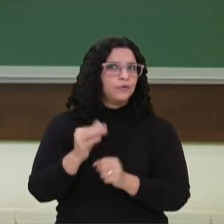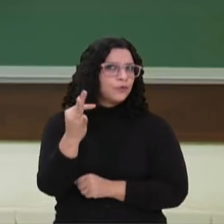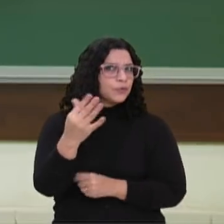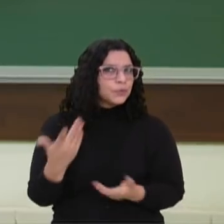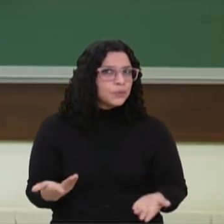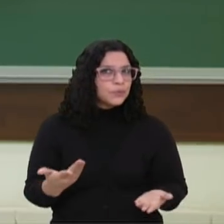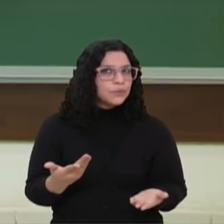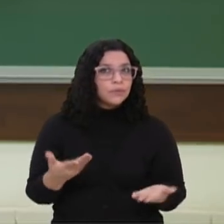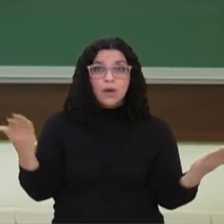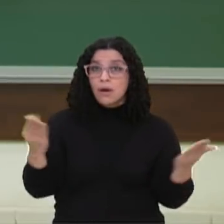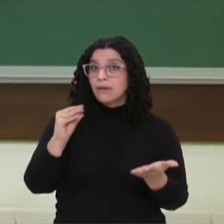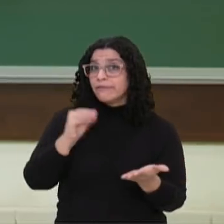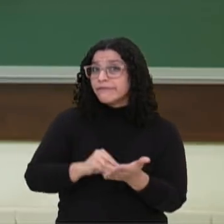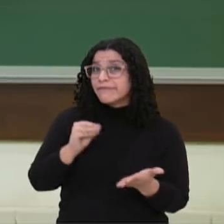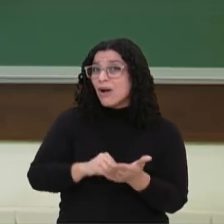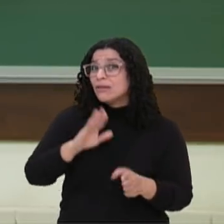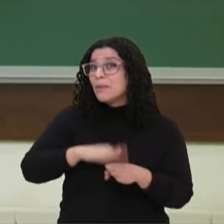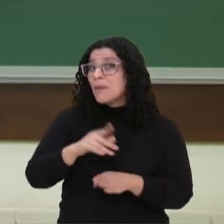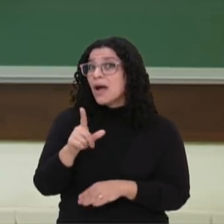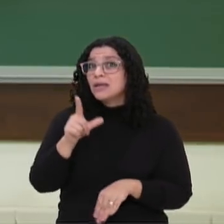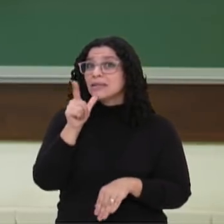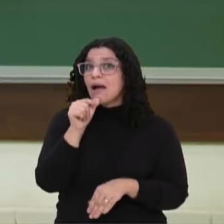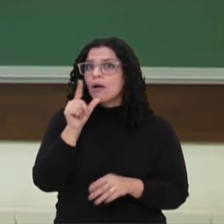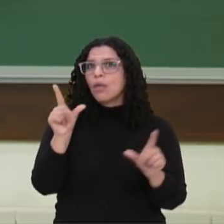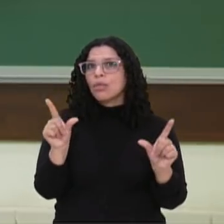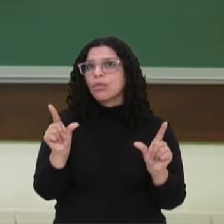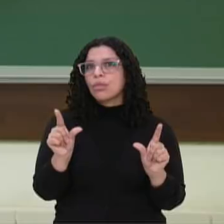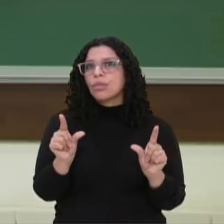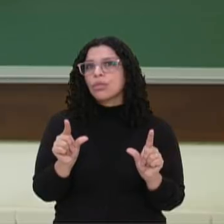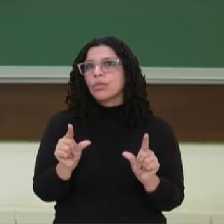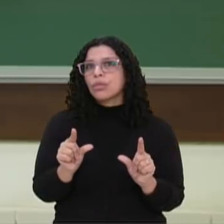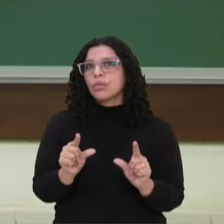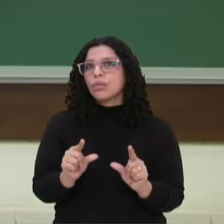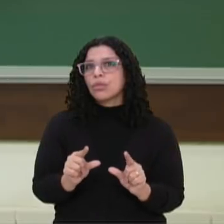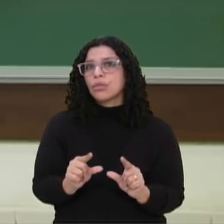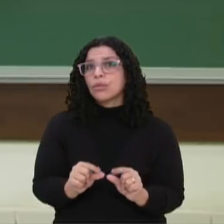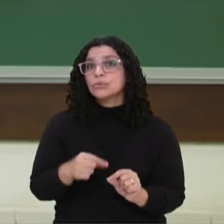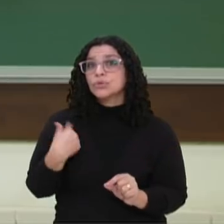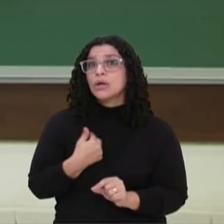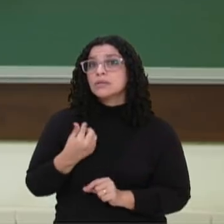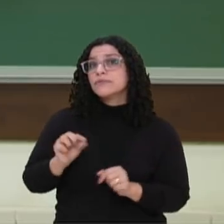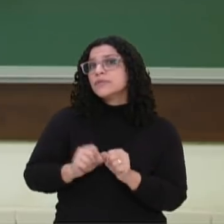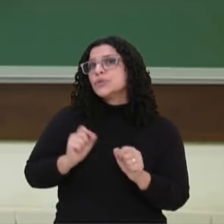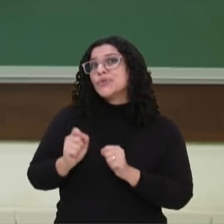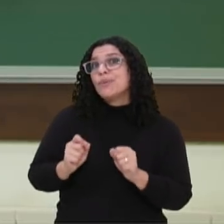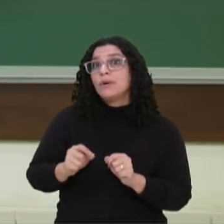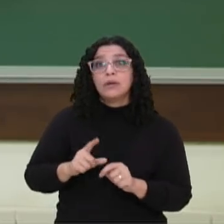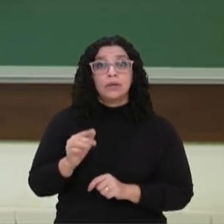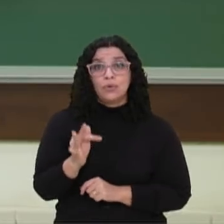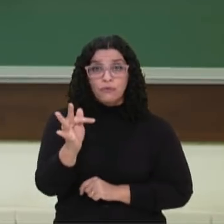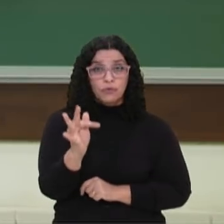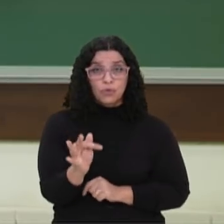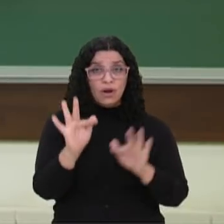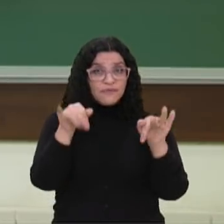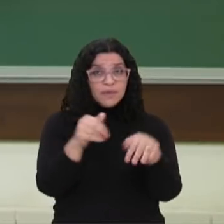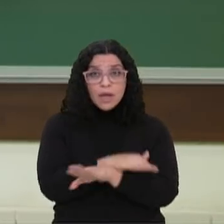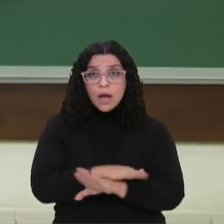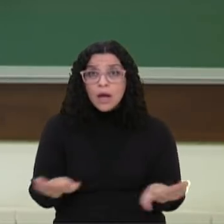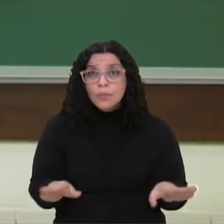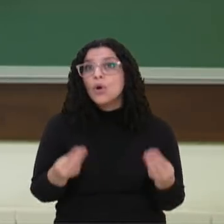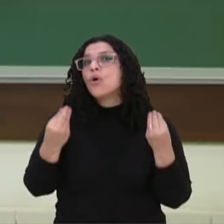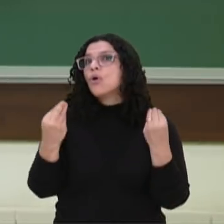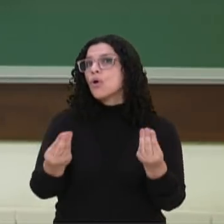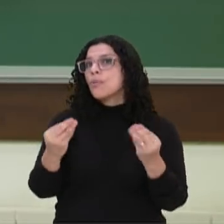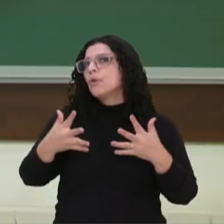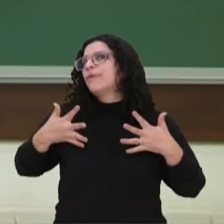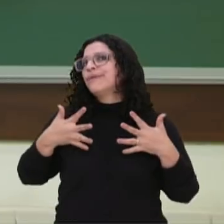Vai ficando cada vez mais escassas. E como é que nós vamos fazer? Vai chegar uma hora, não vai ter mesmo. E vai ficar